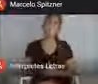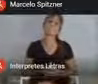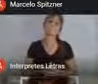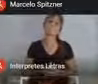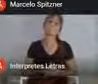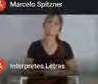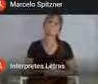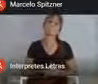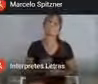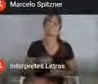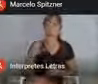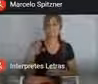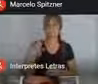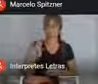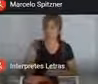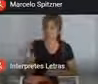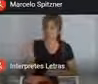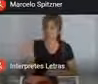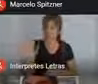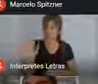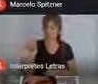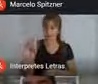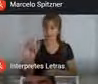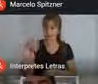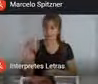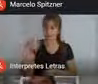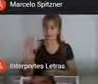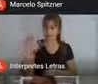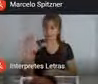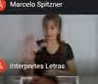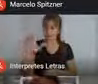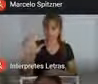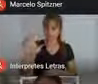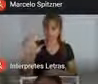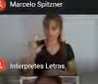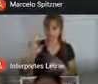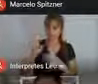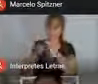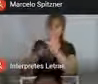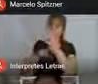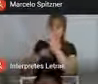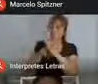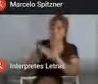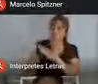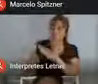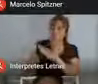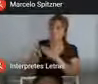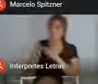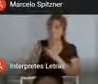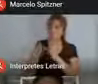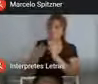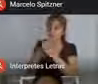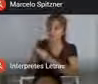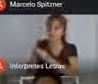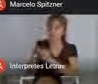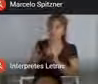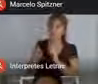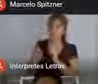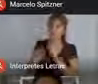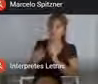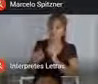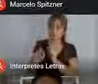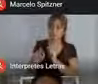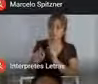Primeira é da Daniele Souza, que pergunta sobre, na região de Tomé Açu, foram pesquisadas quantas